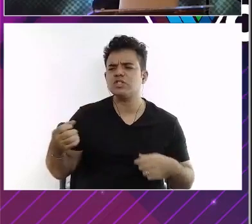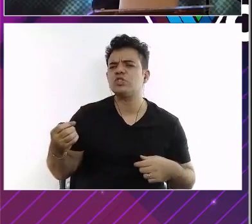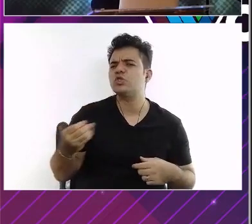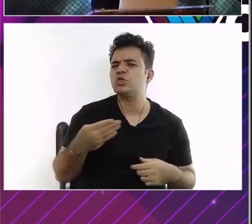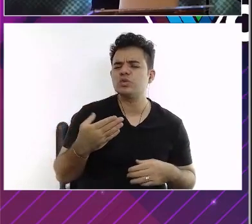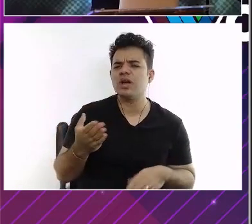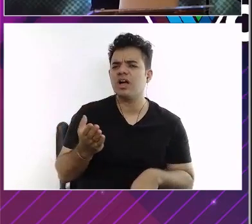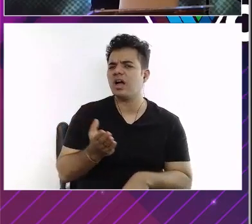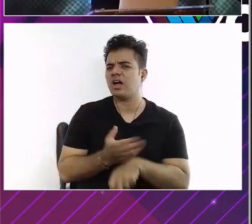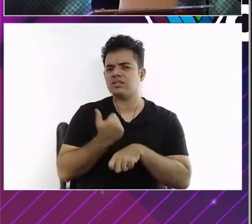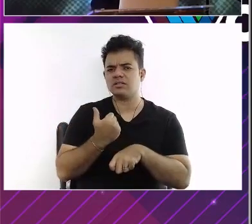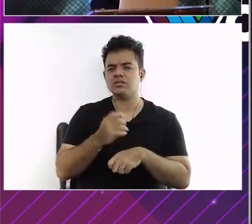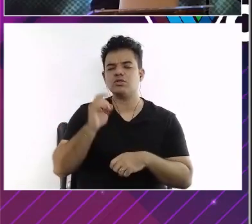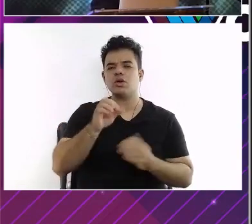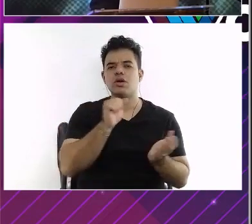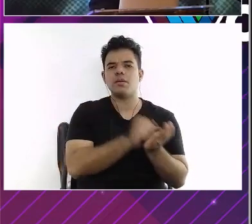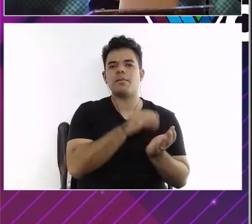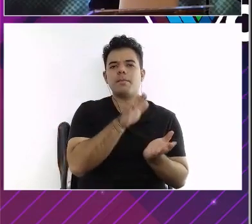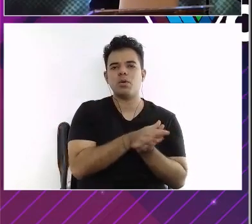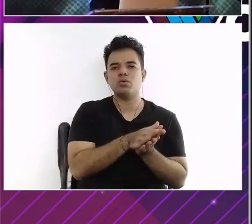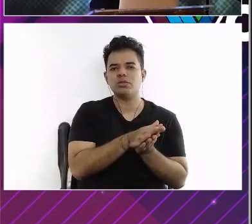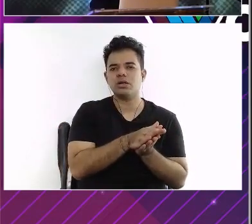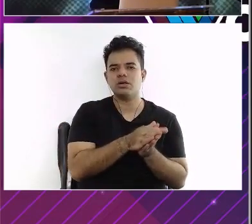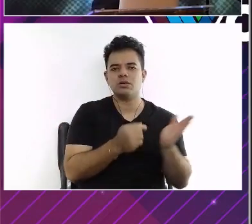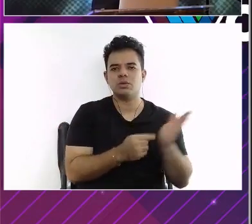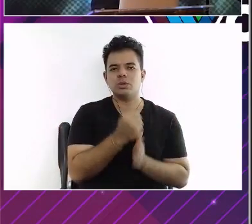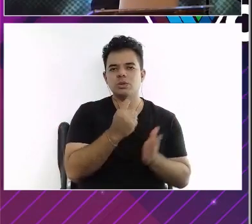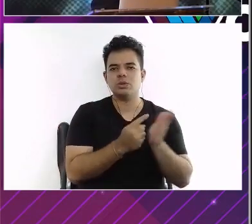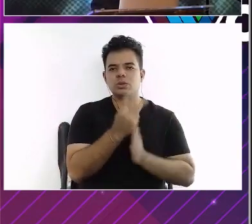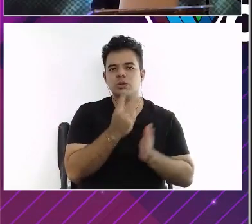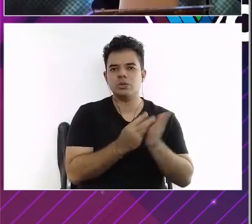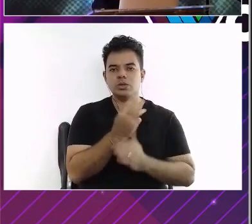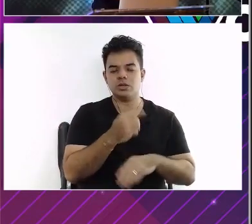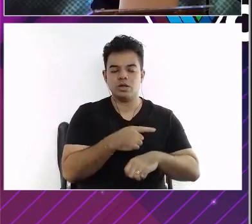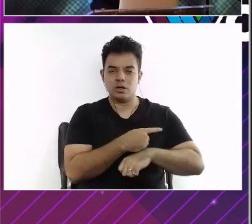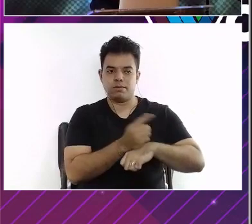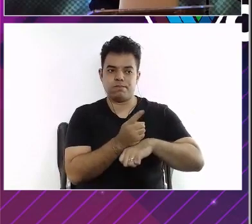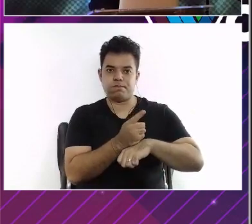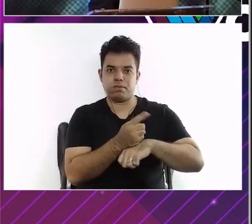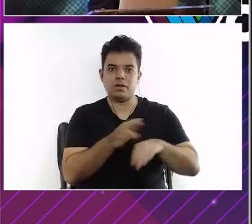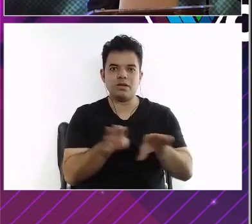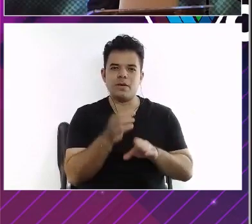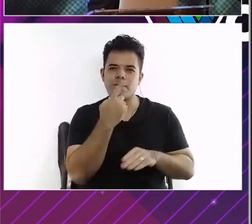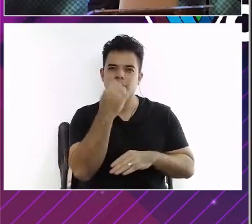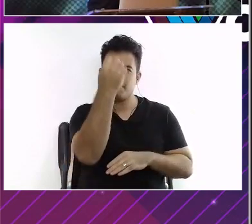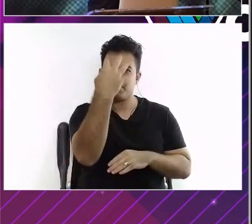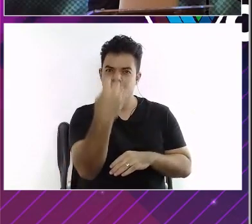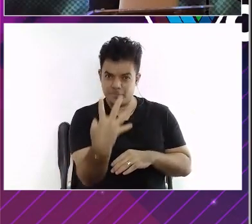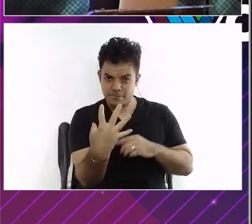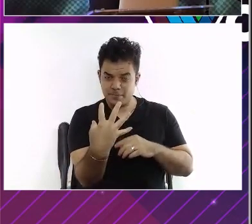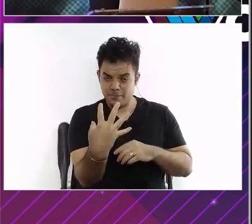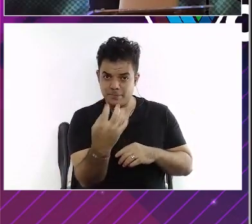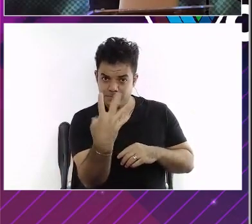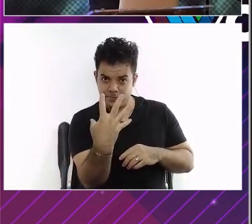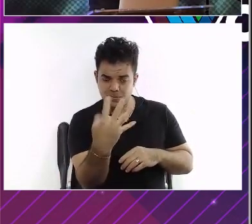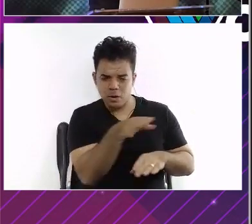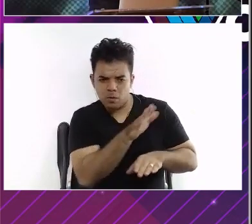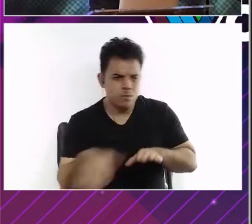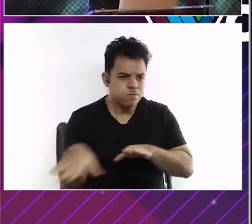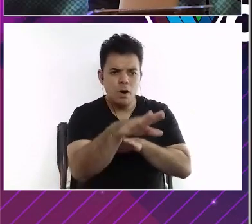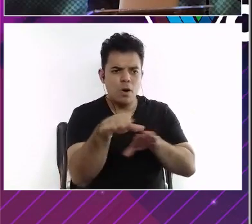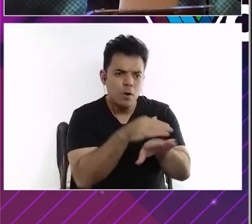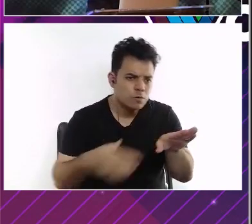eu ter 3 multas de alta velocidade. Se eu tiver 3 multas de alta velocidade, eu cortar 2 sinais vermelhos, ou porque eu estou cego, ou porque eu estou doido, ou porque eu não estou